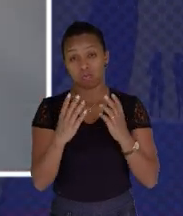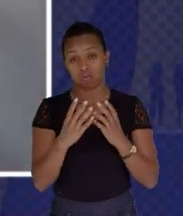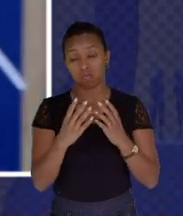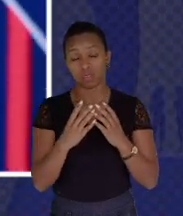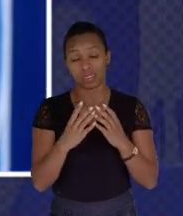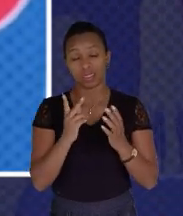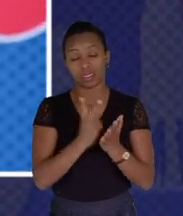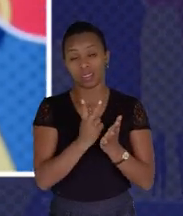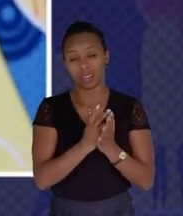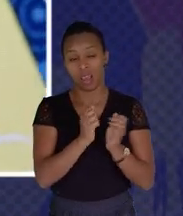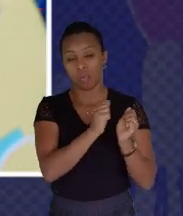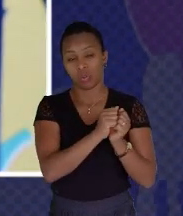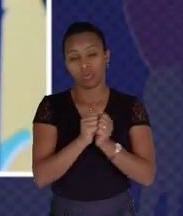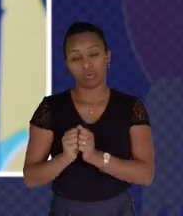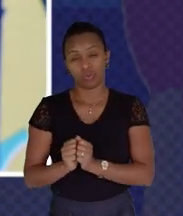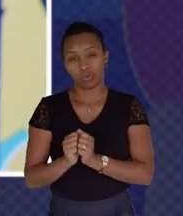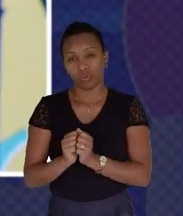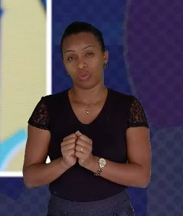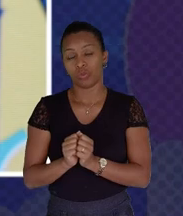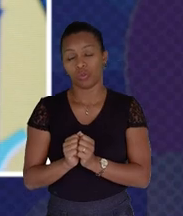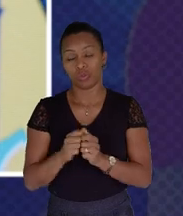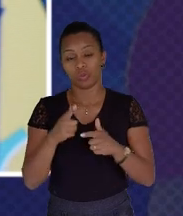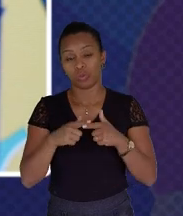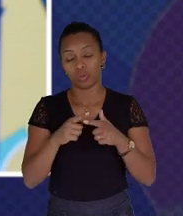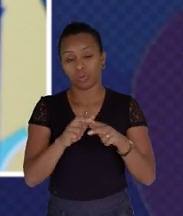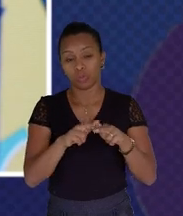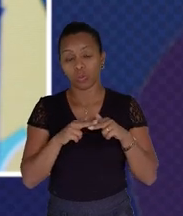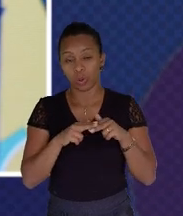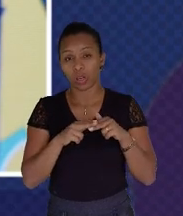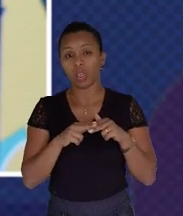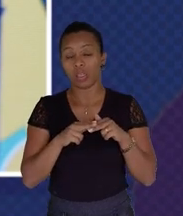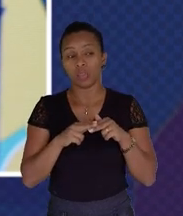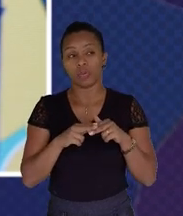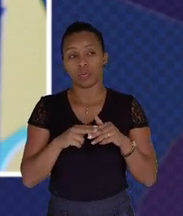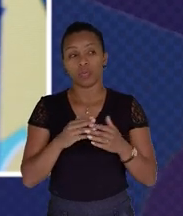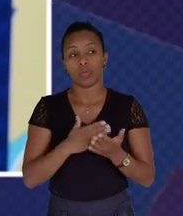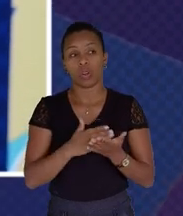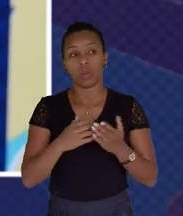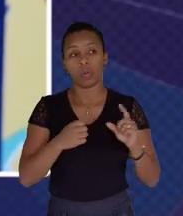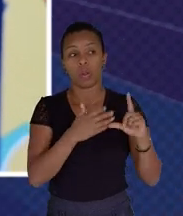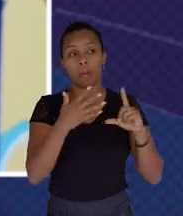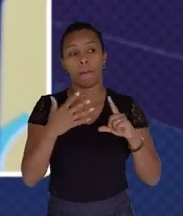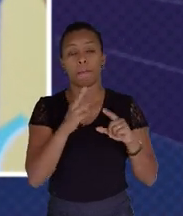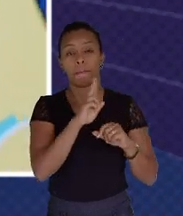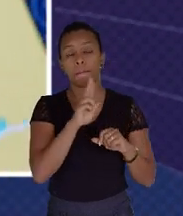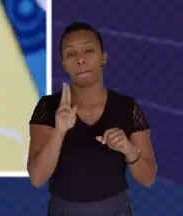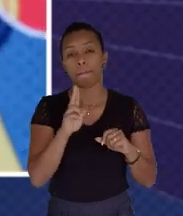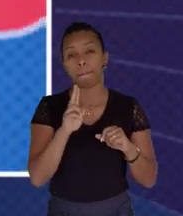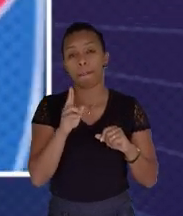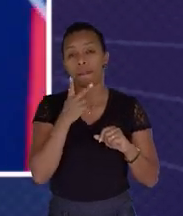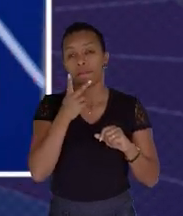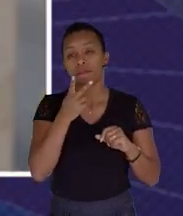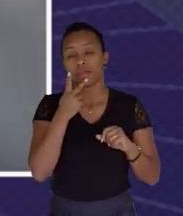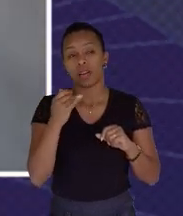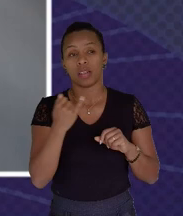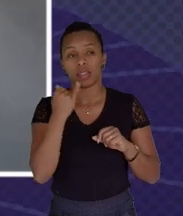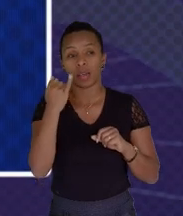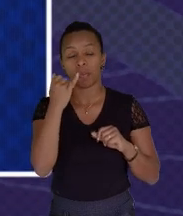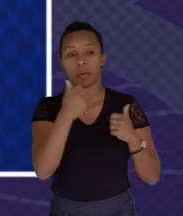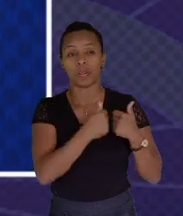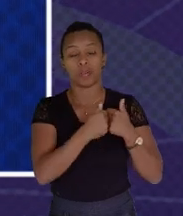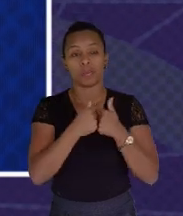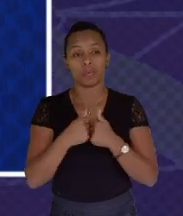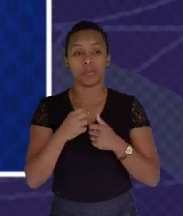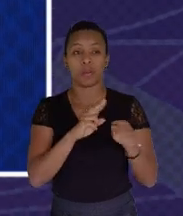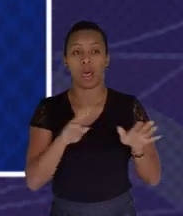com muitos aliados. Sempre gosto de dizer isso e, por isso, eu não posso deixar de começar o painel aqui mencionando a importância dos parceiros da